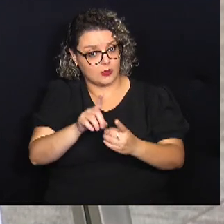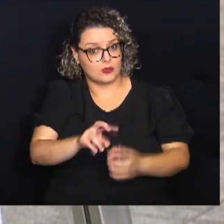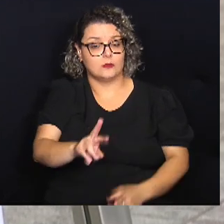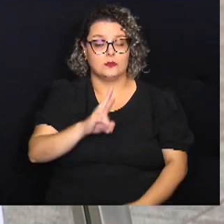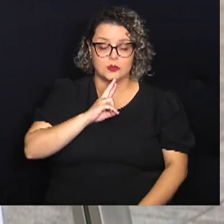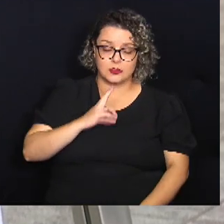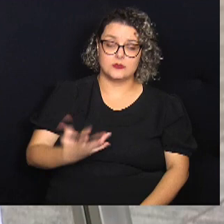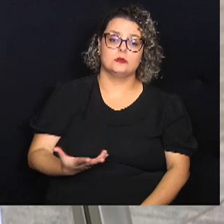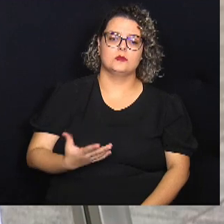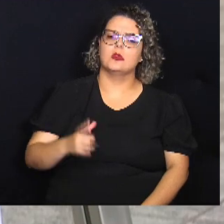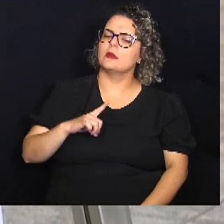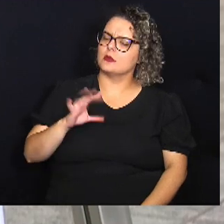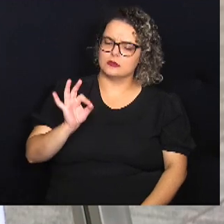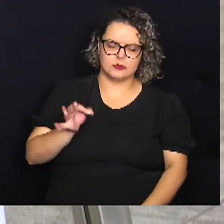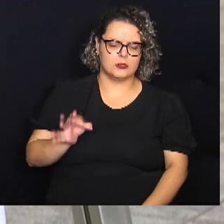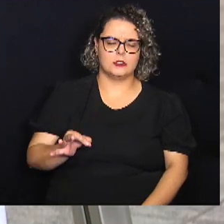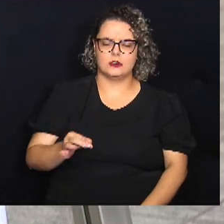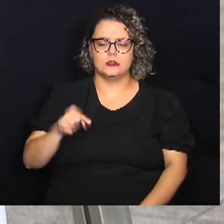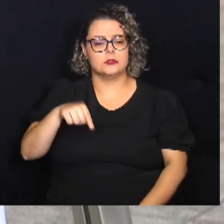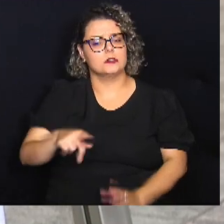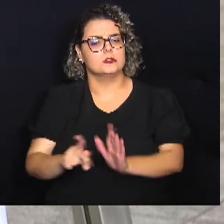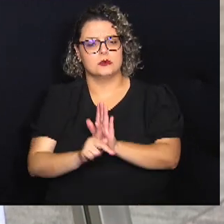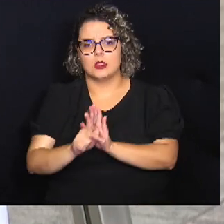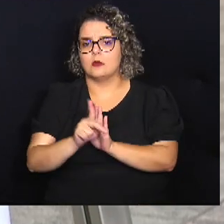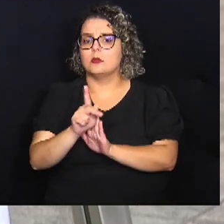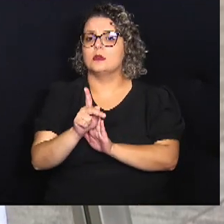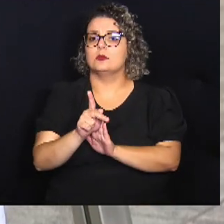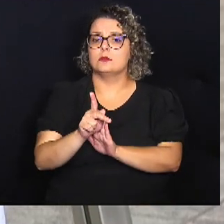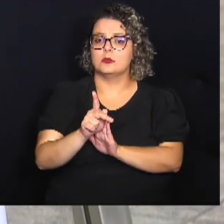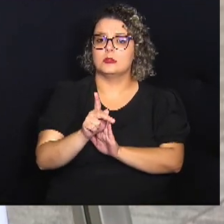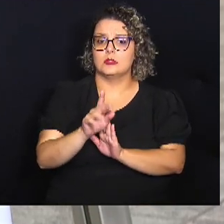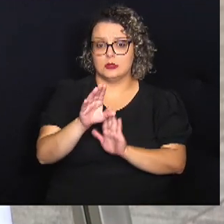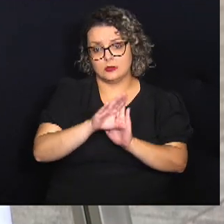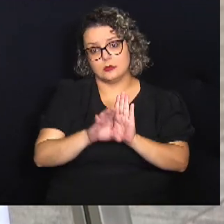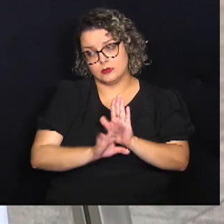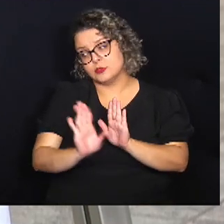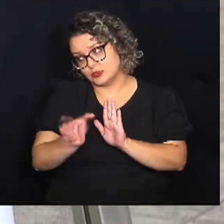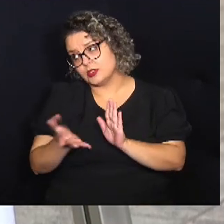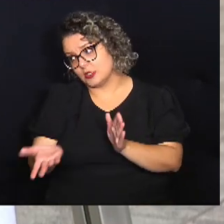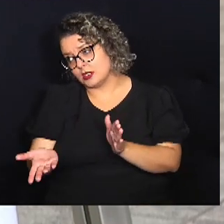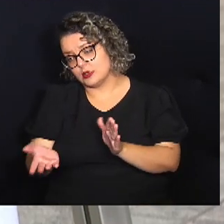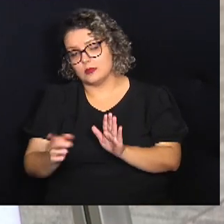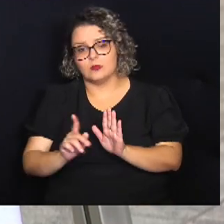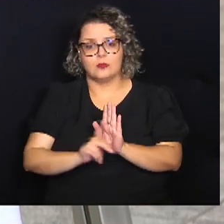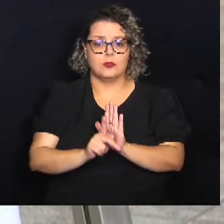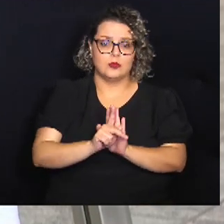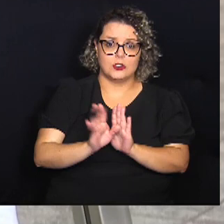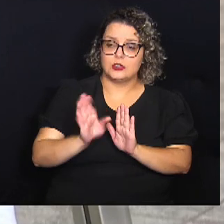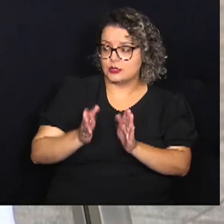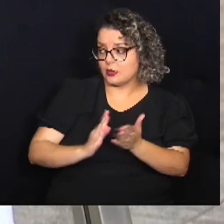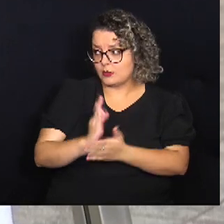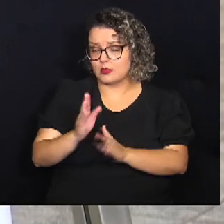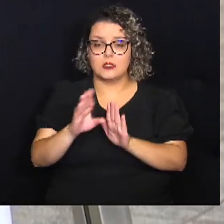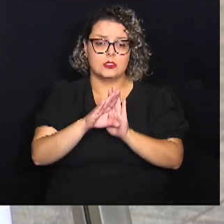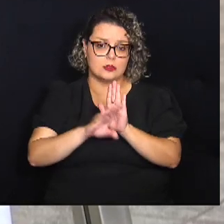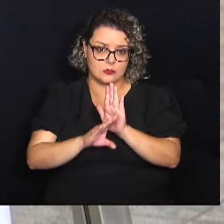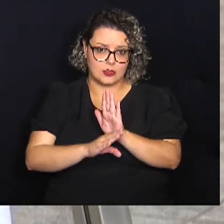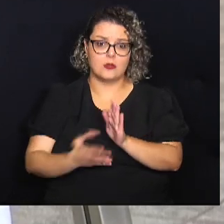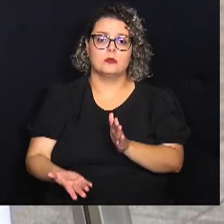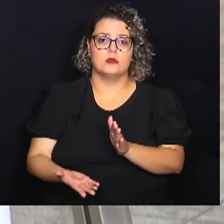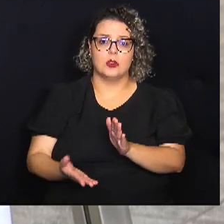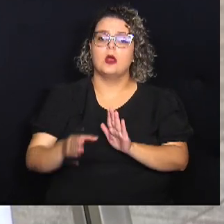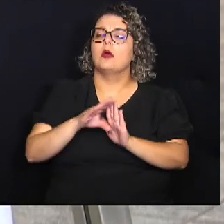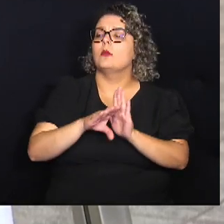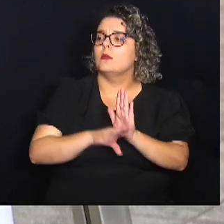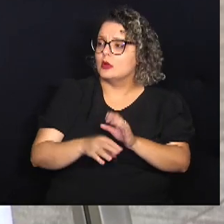e eu tenho certeza que esse projeto vai ser um projeto, esse programa já é, né? Porque o projeto já foi aprovado. Esse programa será um programa